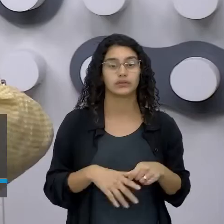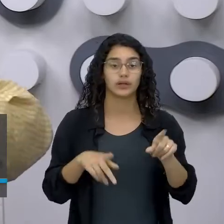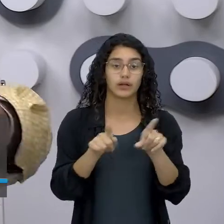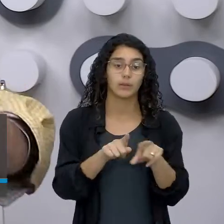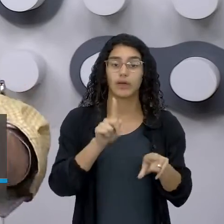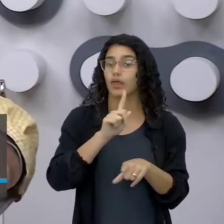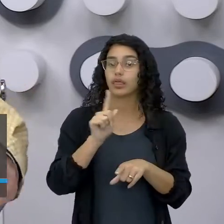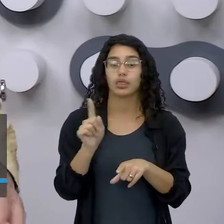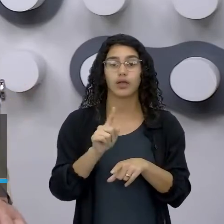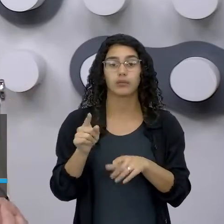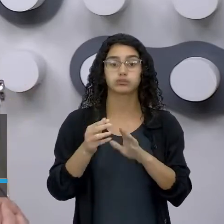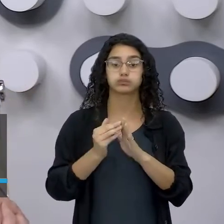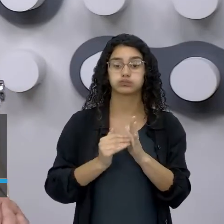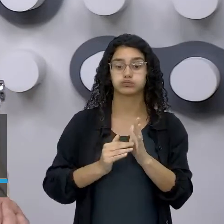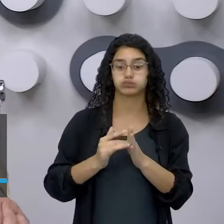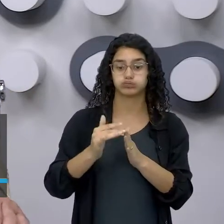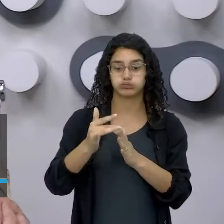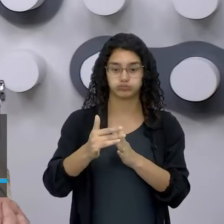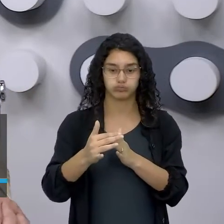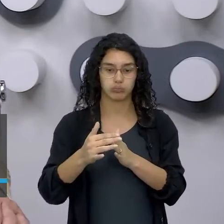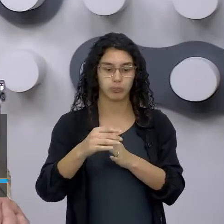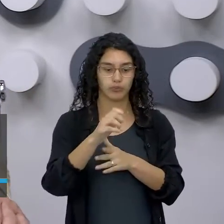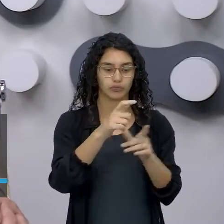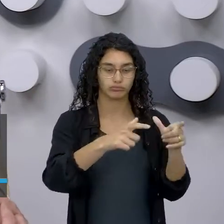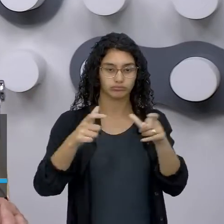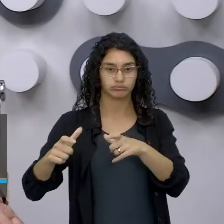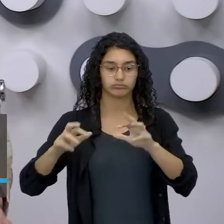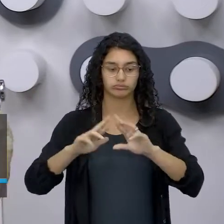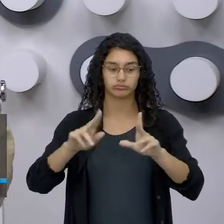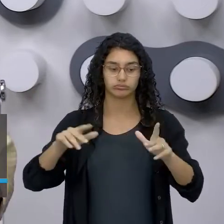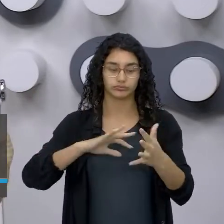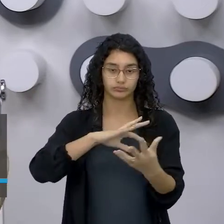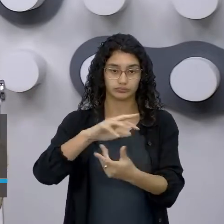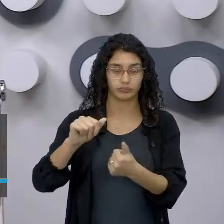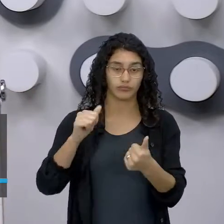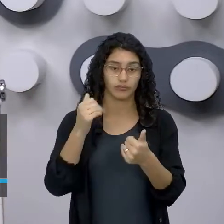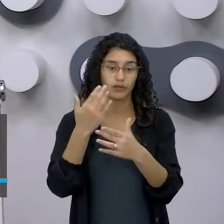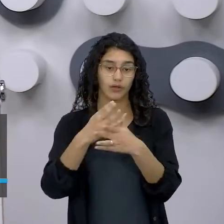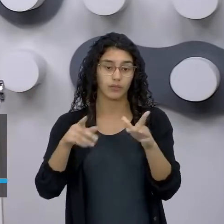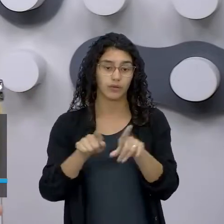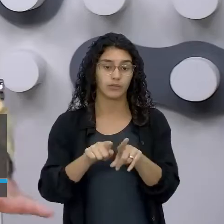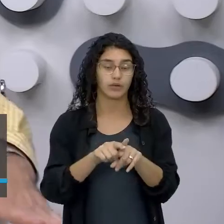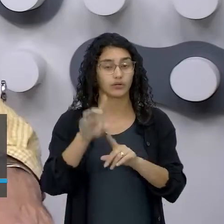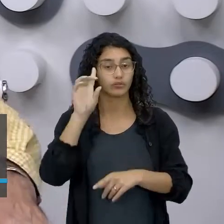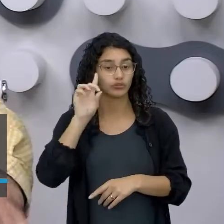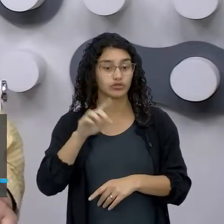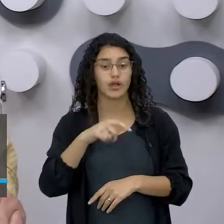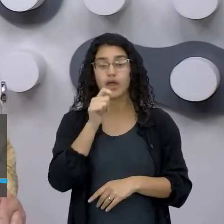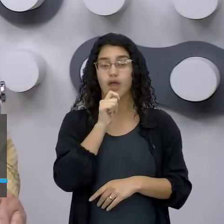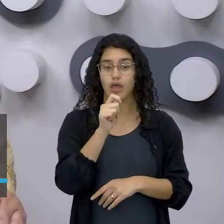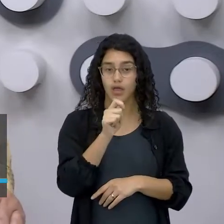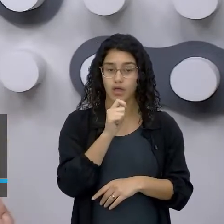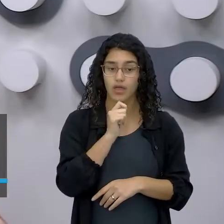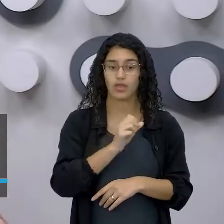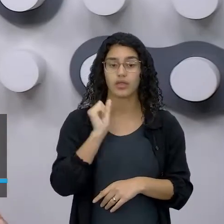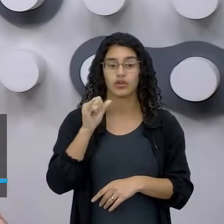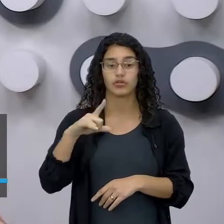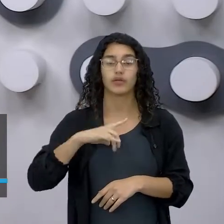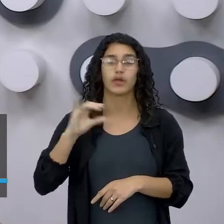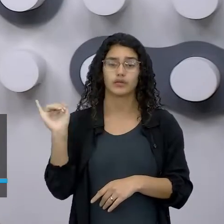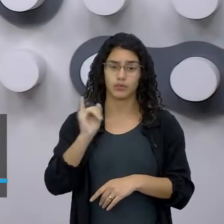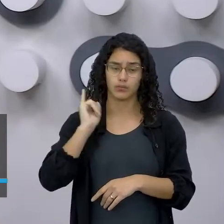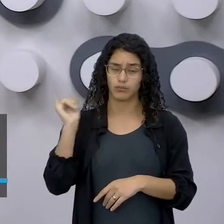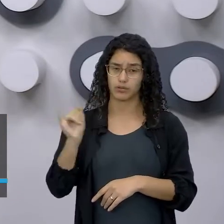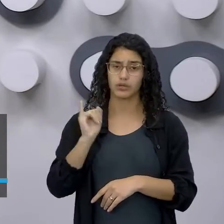não se alongou para outras regiões do planeta e acabou sendo datada, ainda que tivesse uma